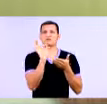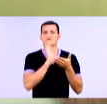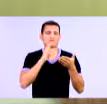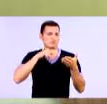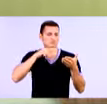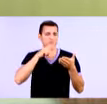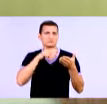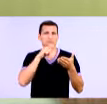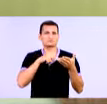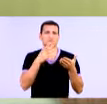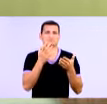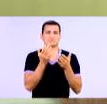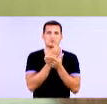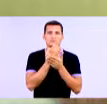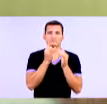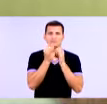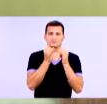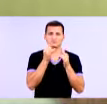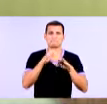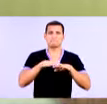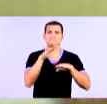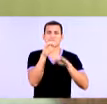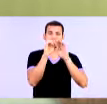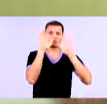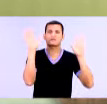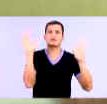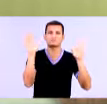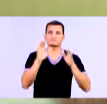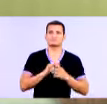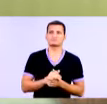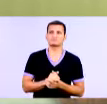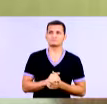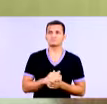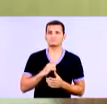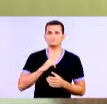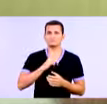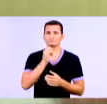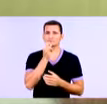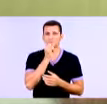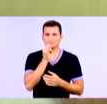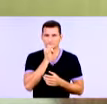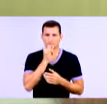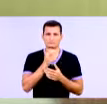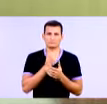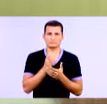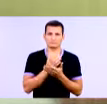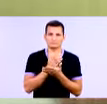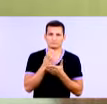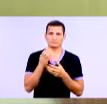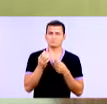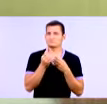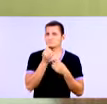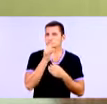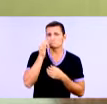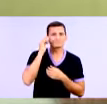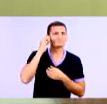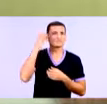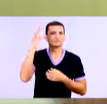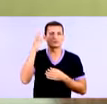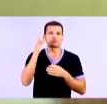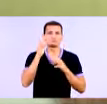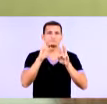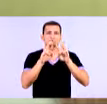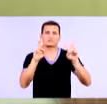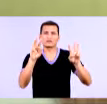o esclarecimento de alguma informação mais clara, né? Aí temos exemplos que falam que, vamos imaginar um site de compras, que não